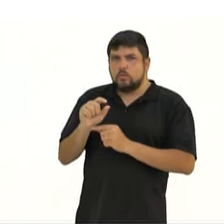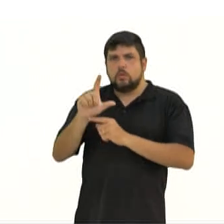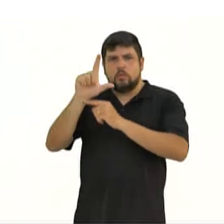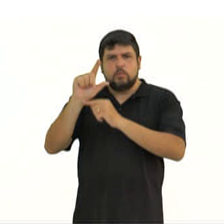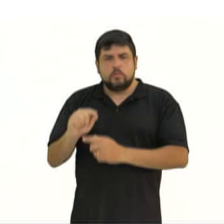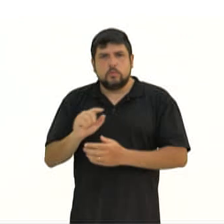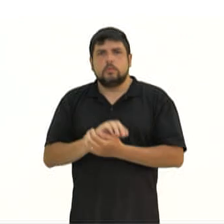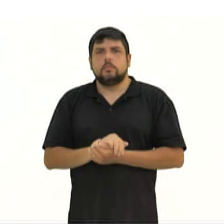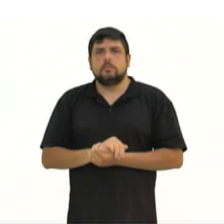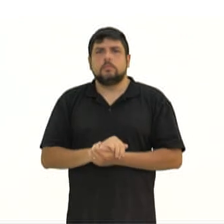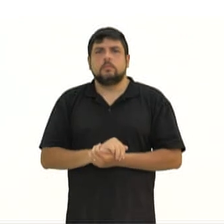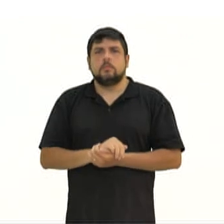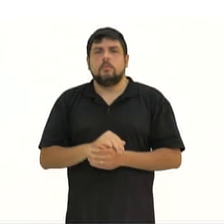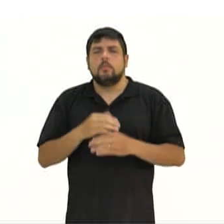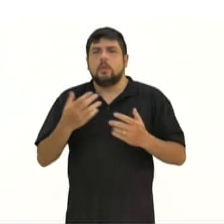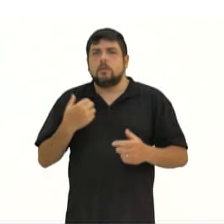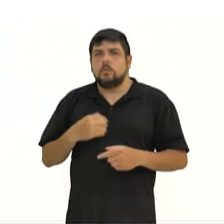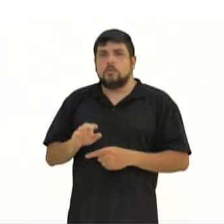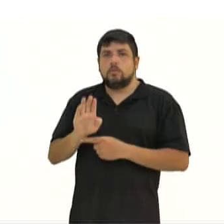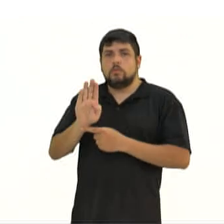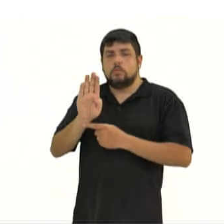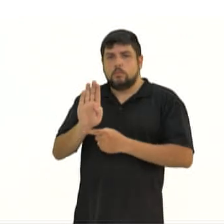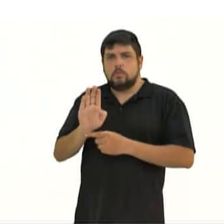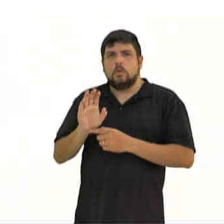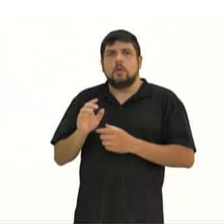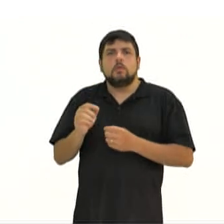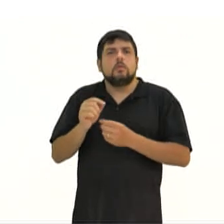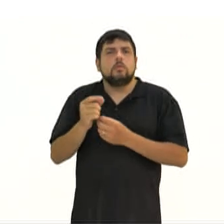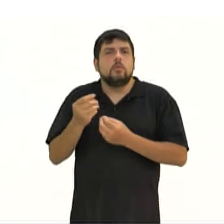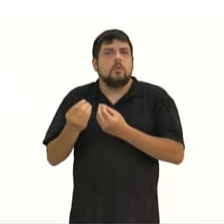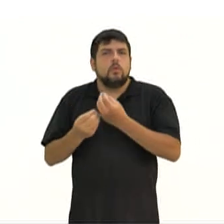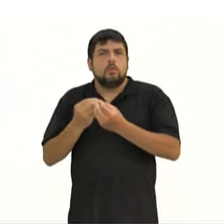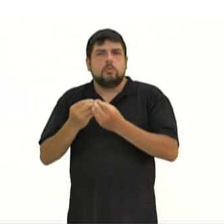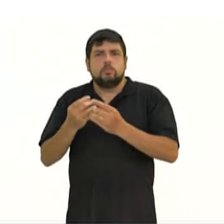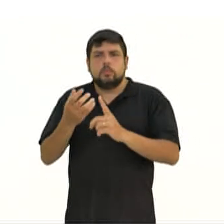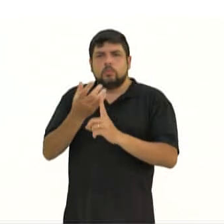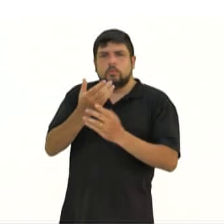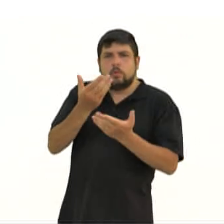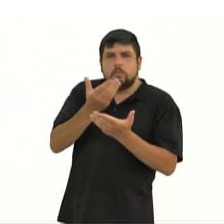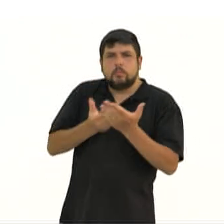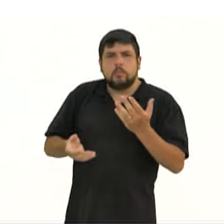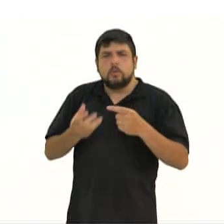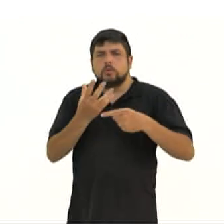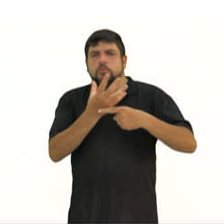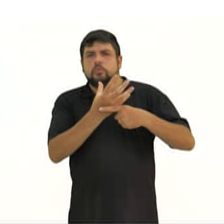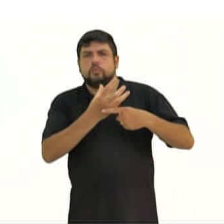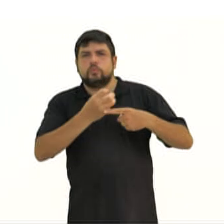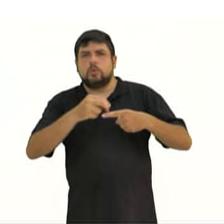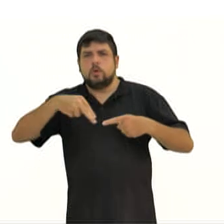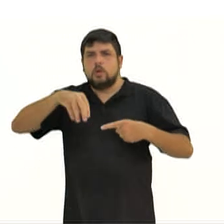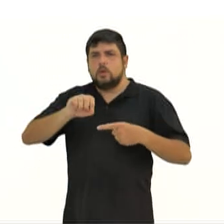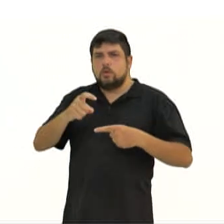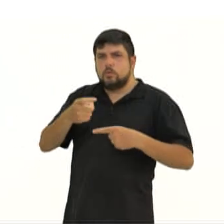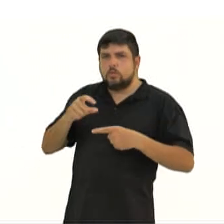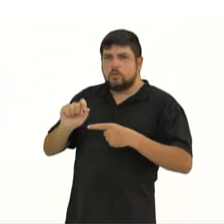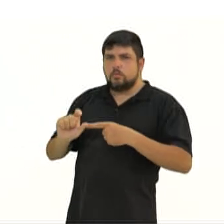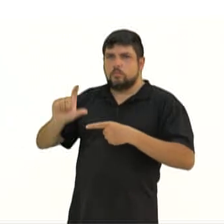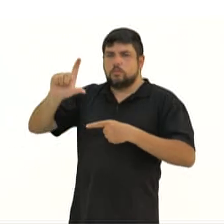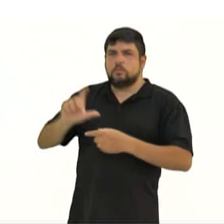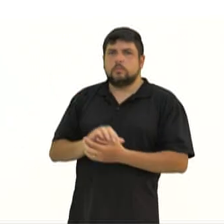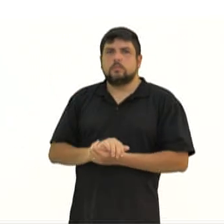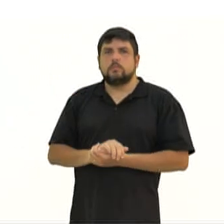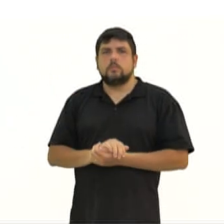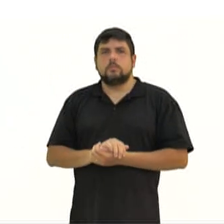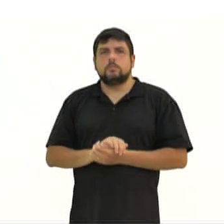diminuir. Já o eletrodo B está sofrendo oxidação, porque está perdendo os elétrons e o seu NOx irá aumentar. Isso eu